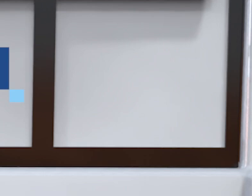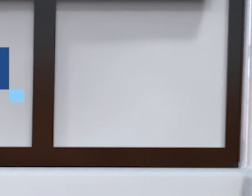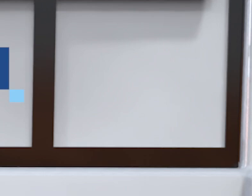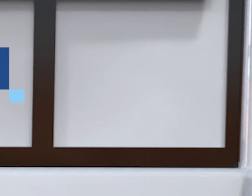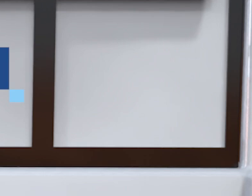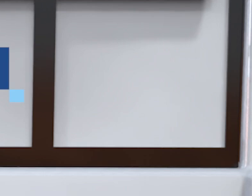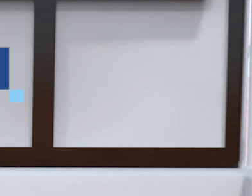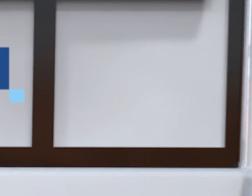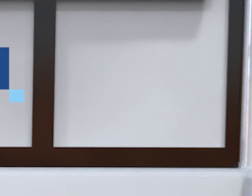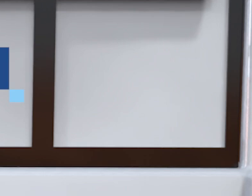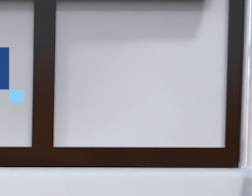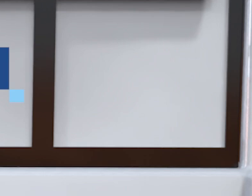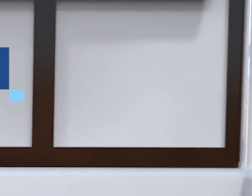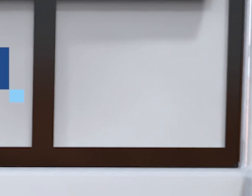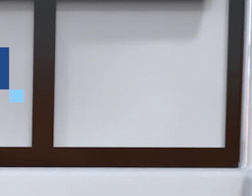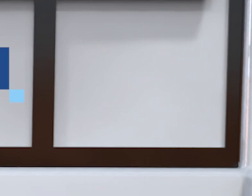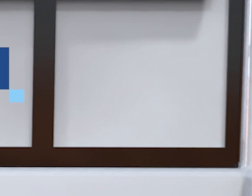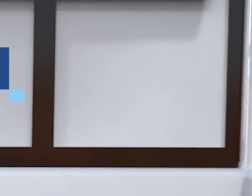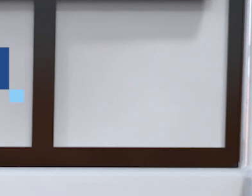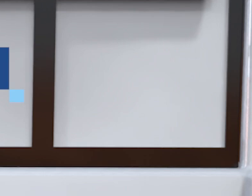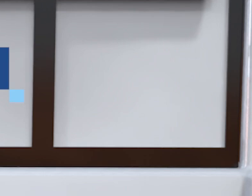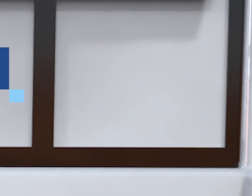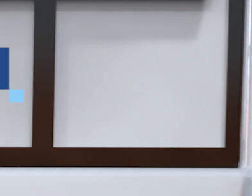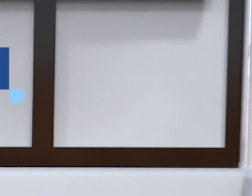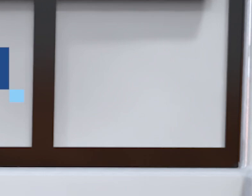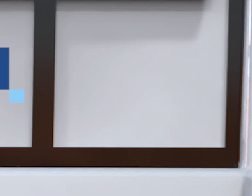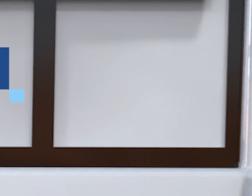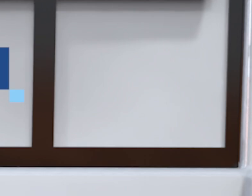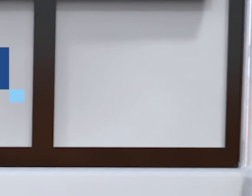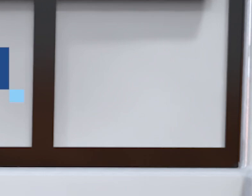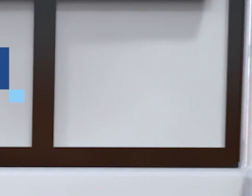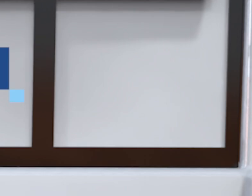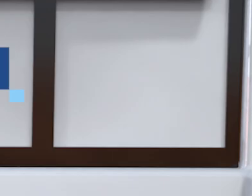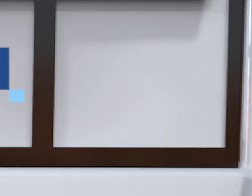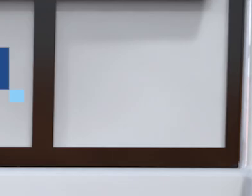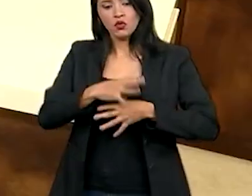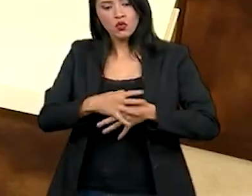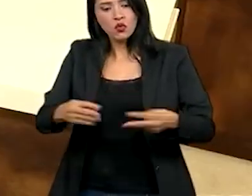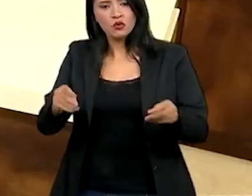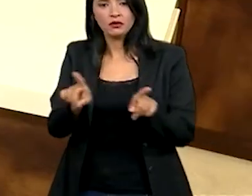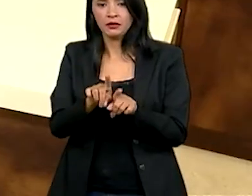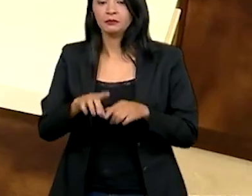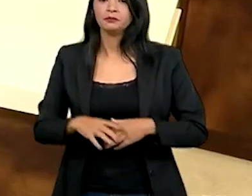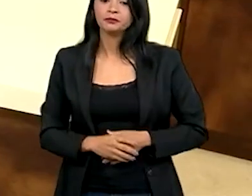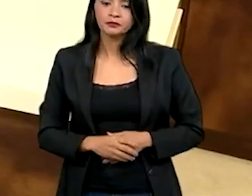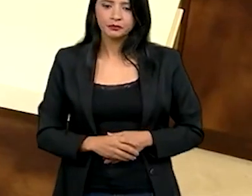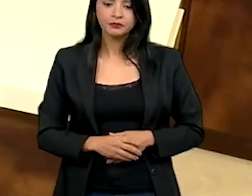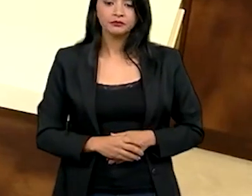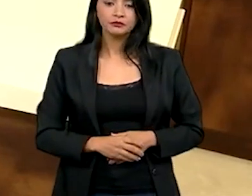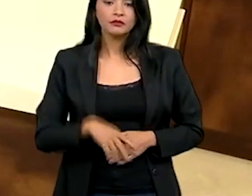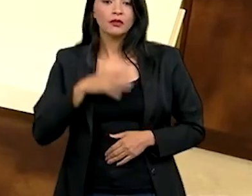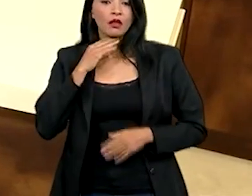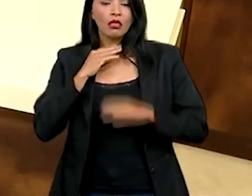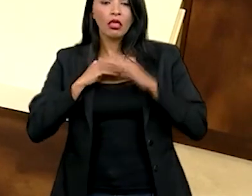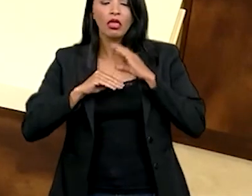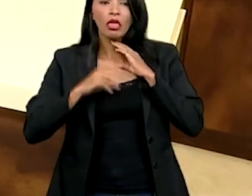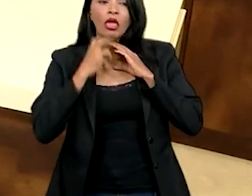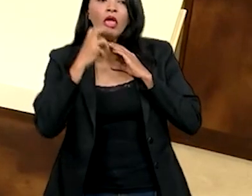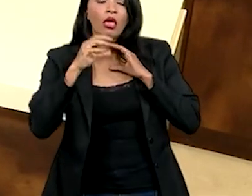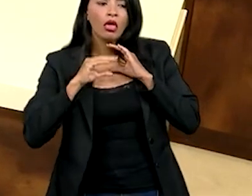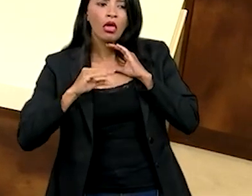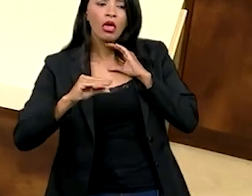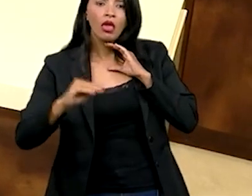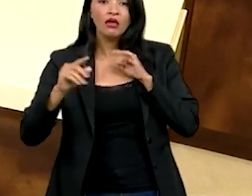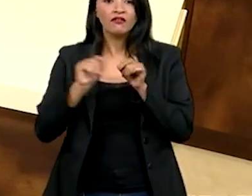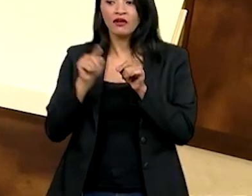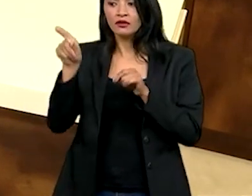tipos de câncer, o diagnóstico precoce é fundamental para o tratamento e cura. Uma ronquidão prolongada fez com que o